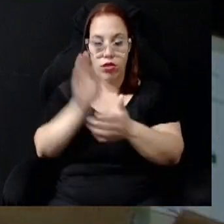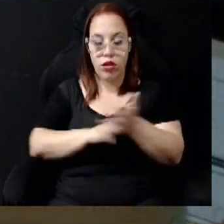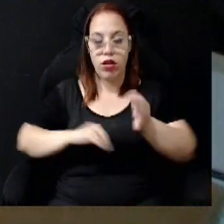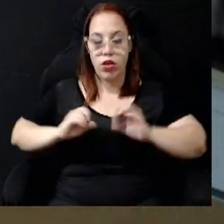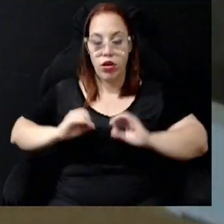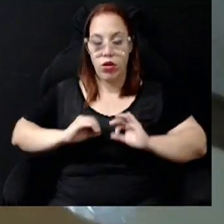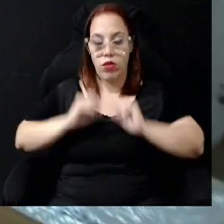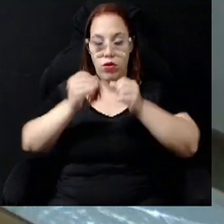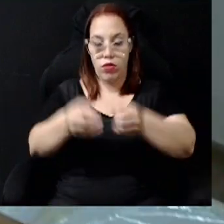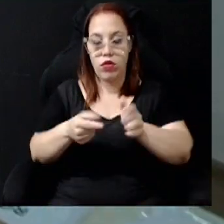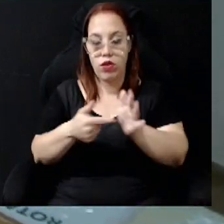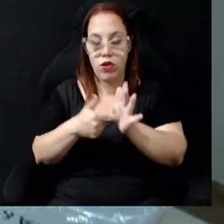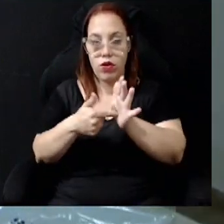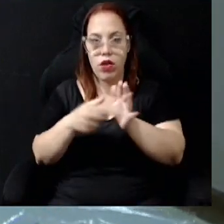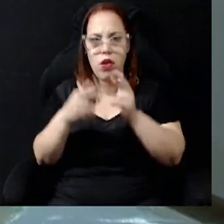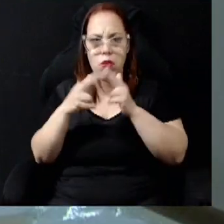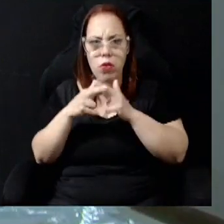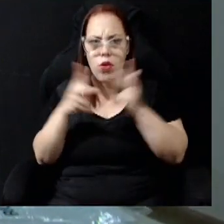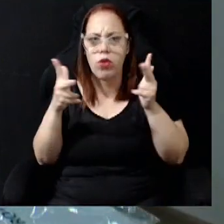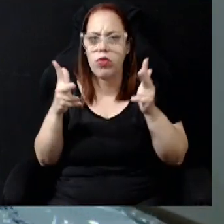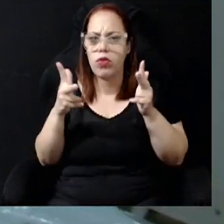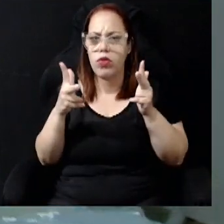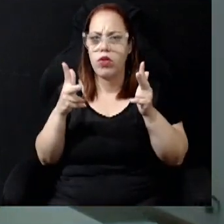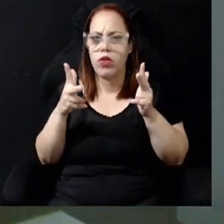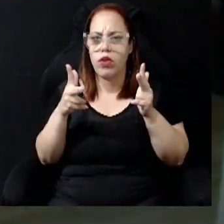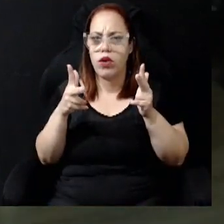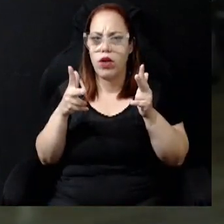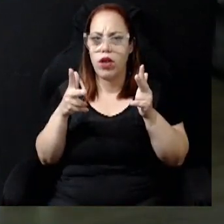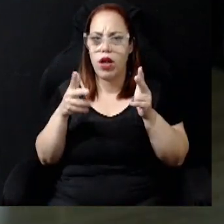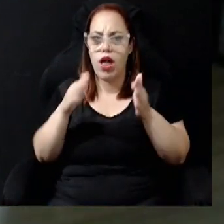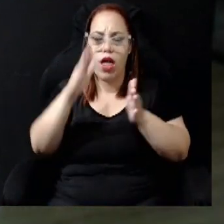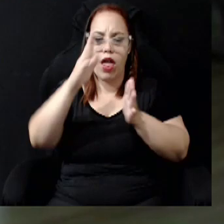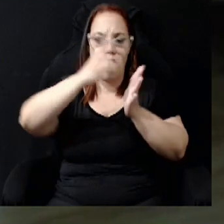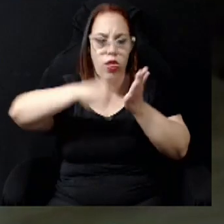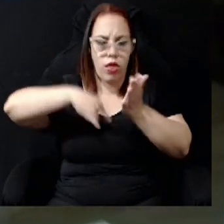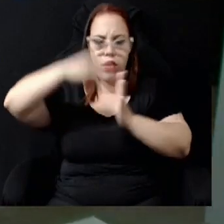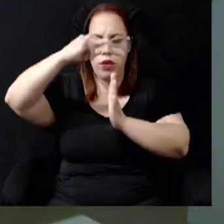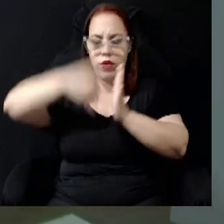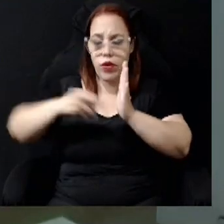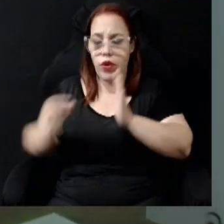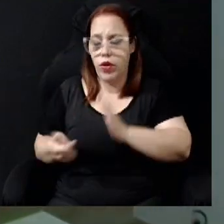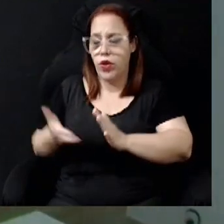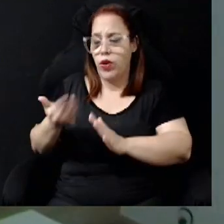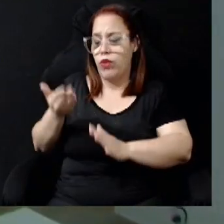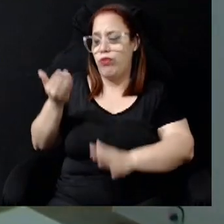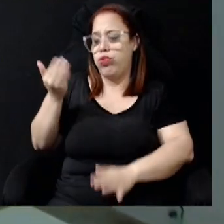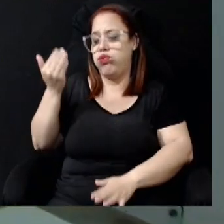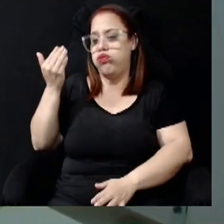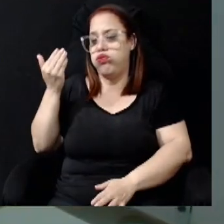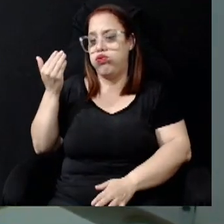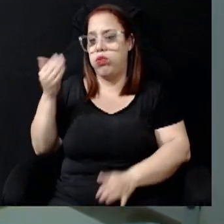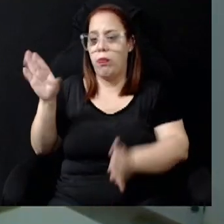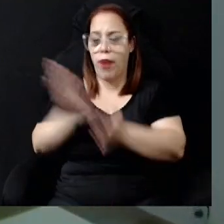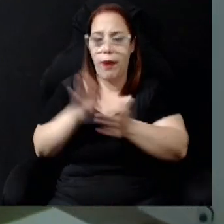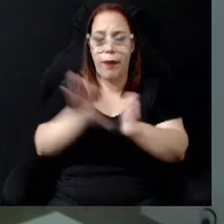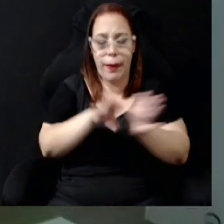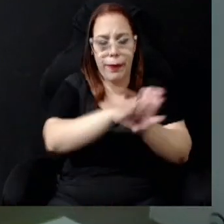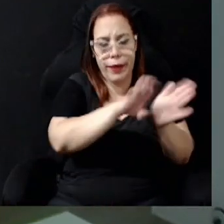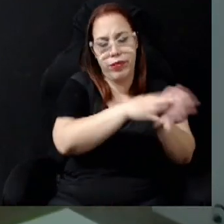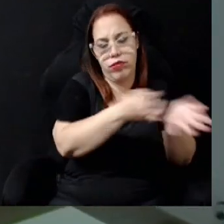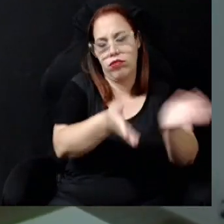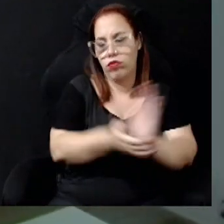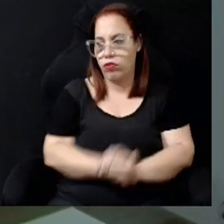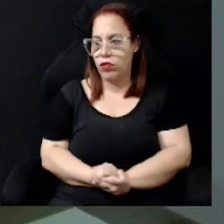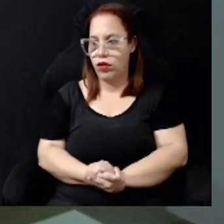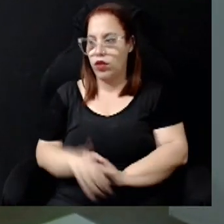muito diferente em relação àquelas pastas que nós tínhamos anteriormente chegando com o diretor de